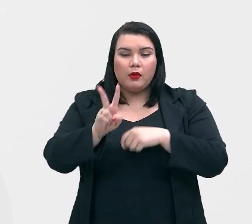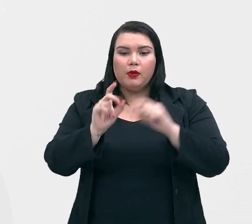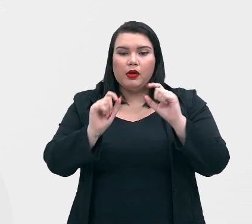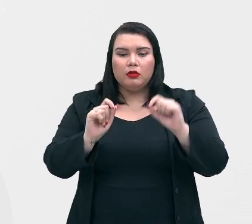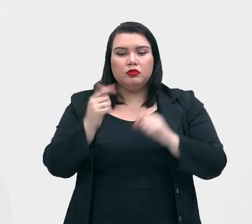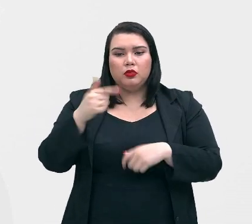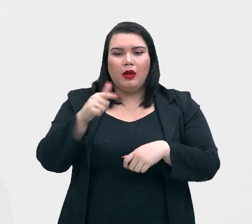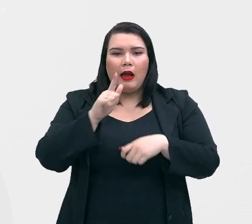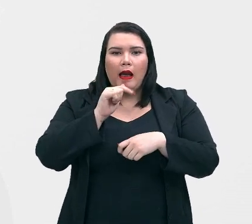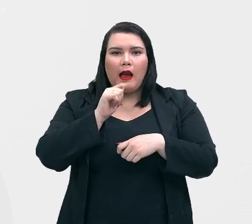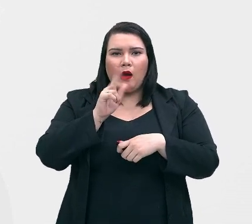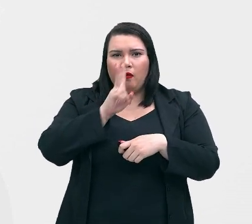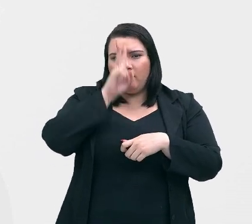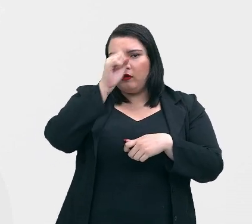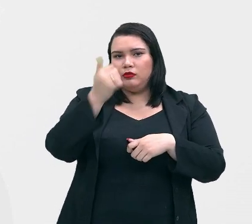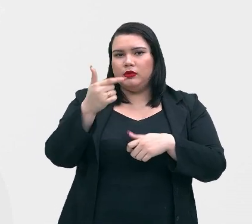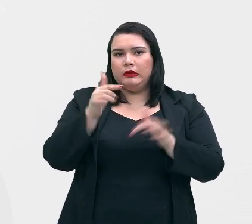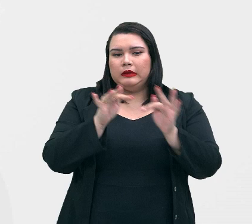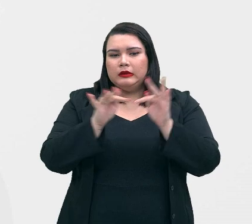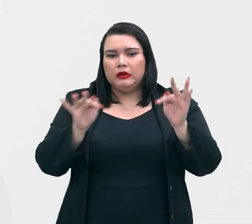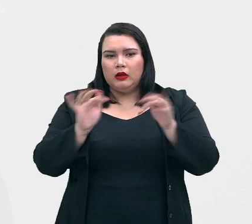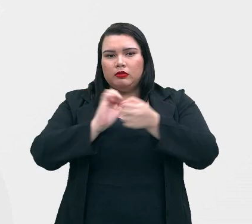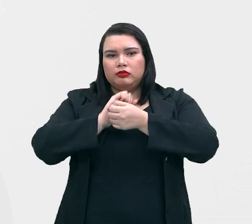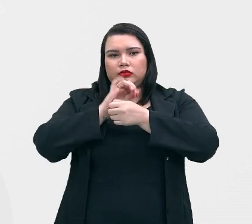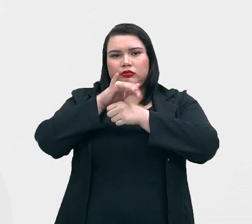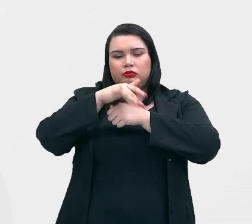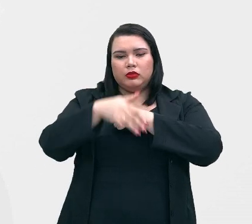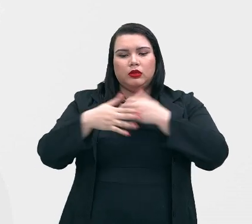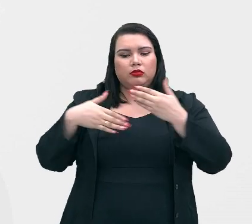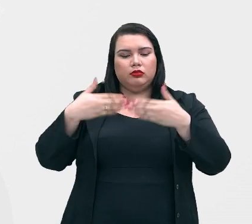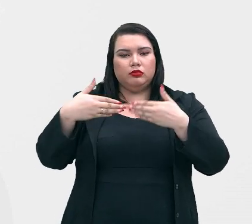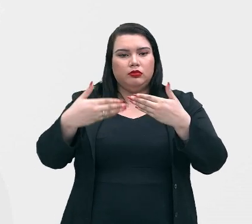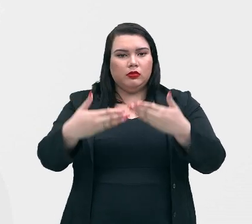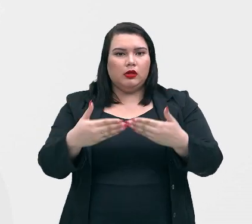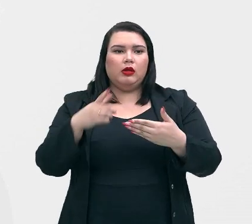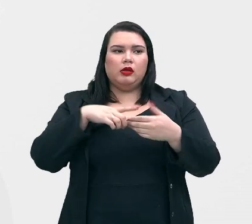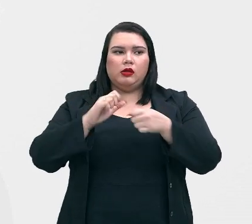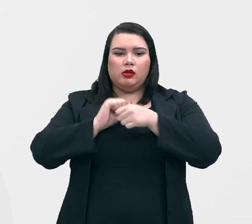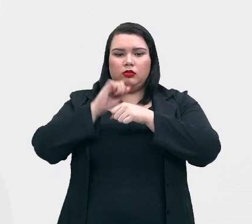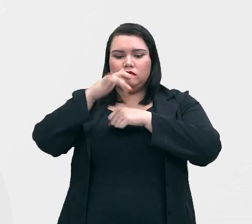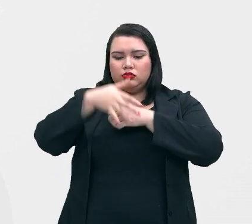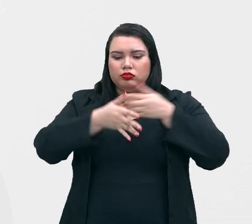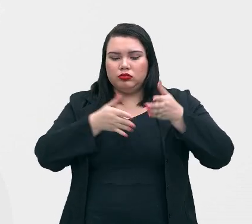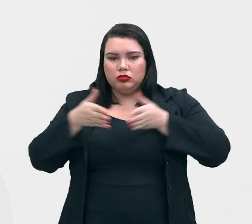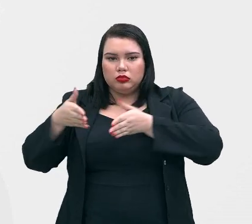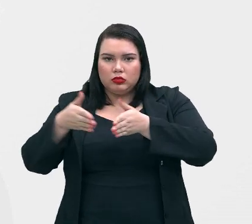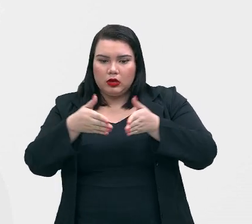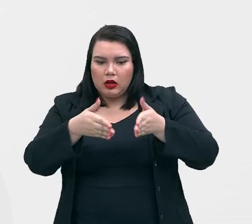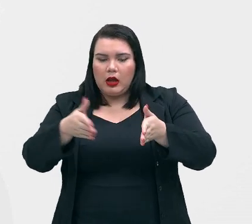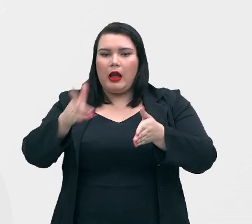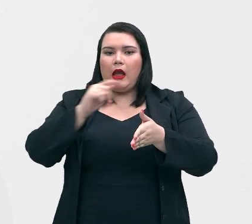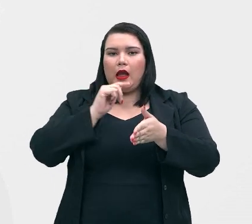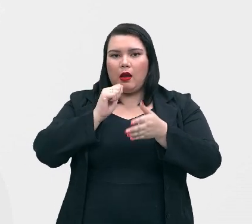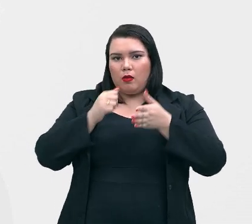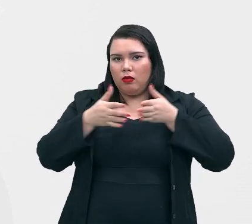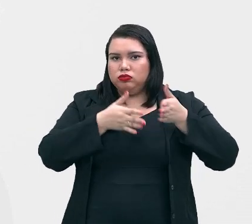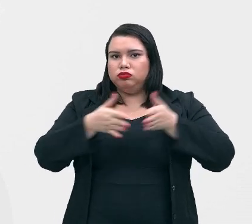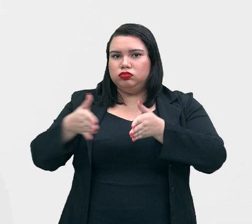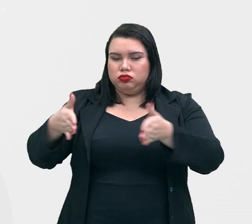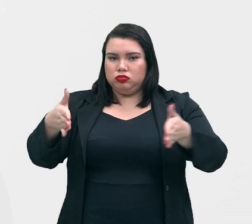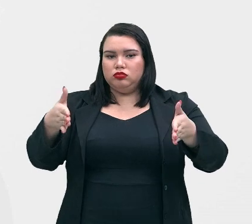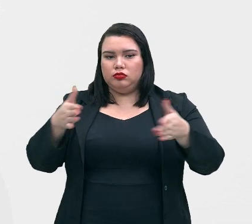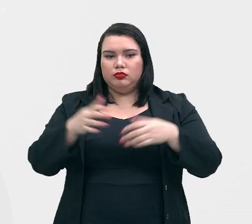tem tanta água. Diferente com o decorrer do tempo, ele vai se encontrando com outros rios e vai aumentando essa vazão, tá?